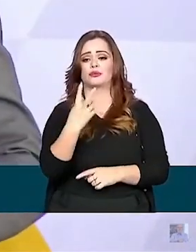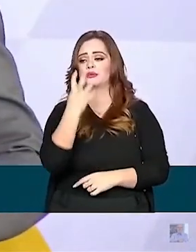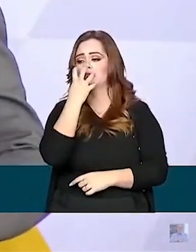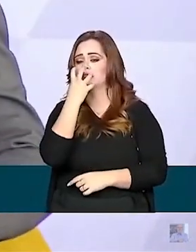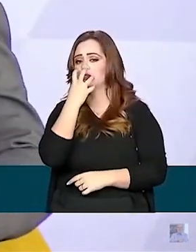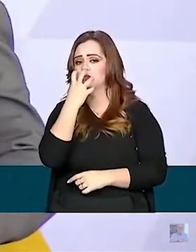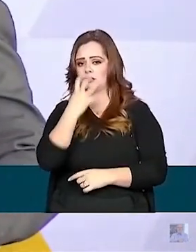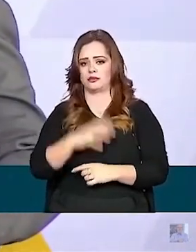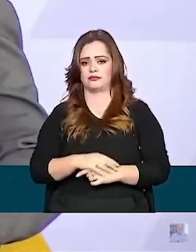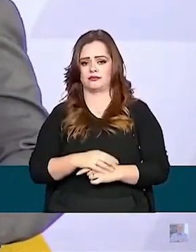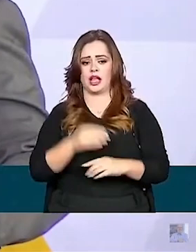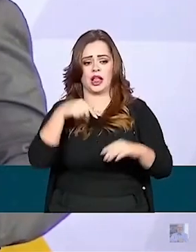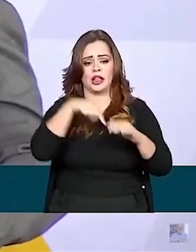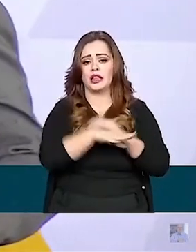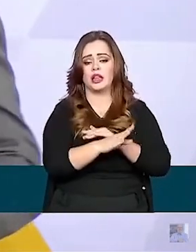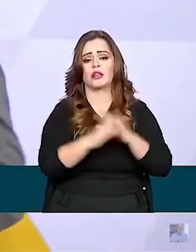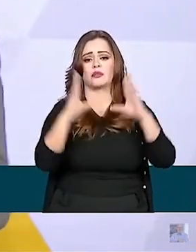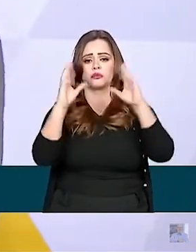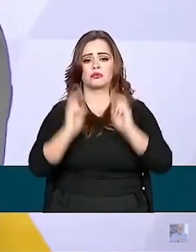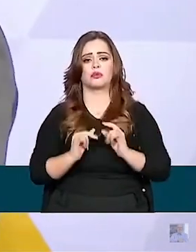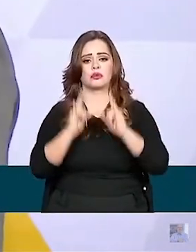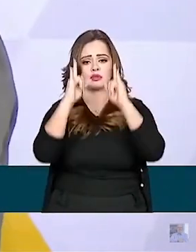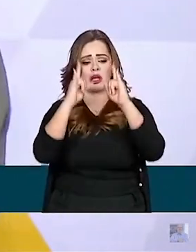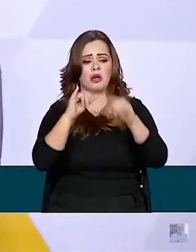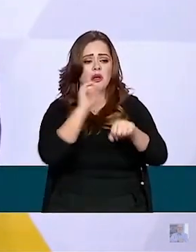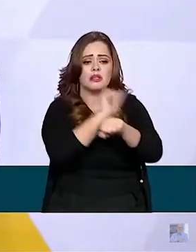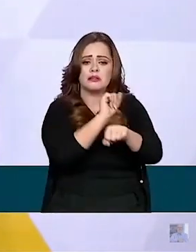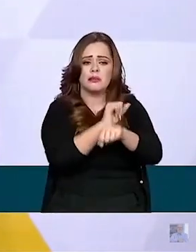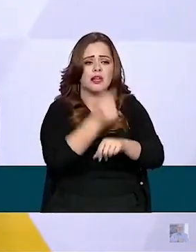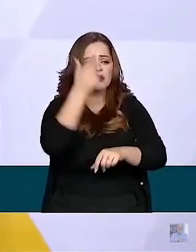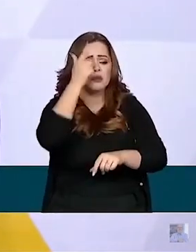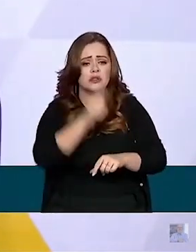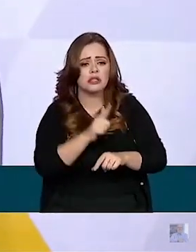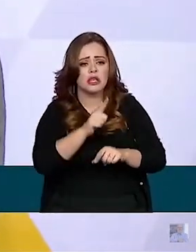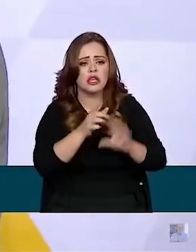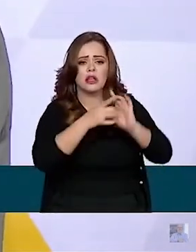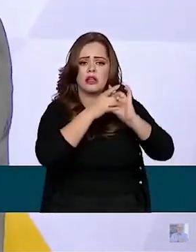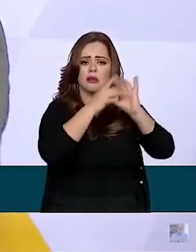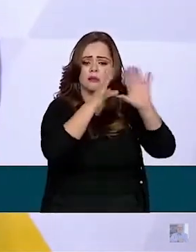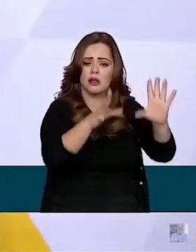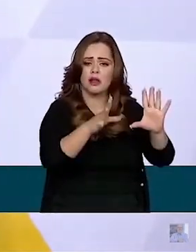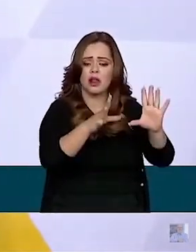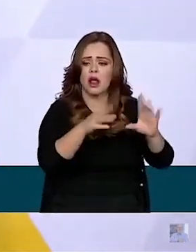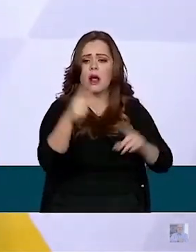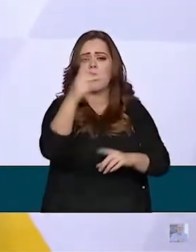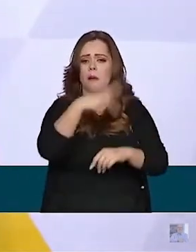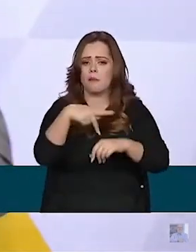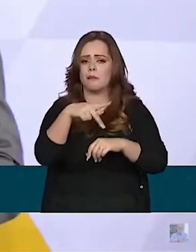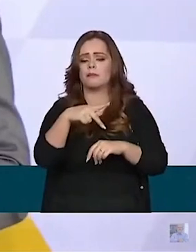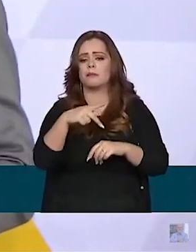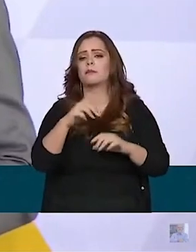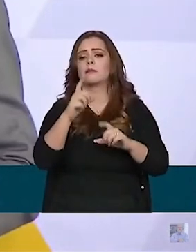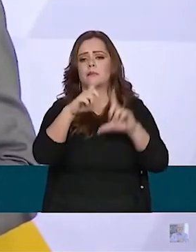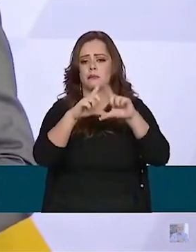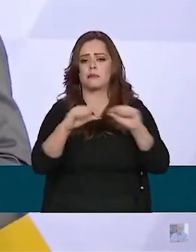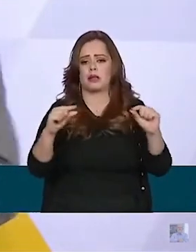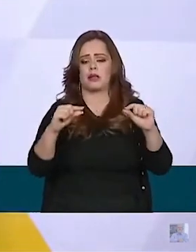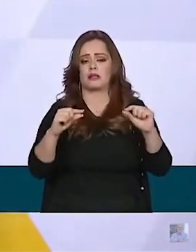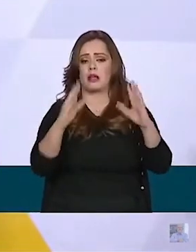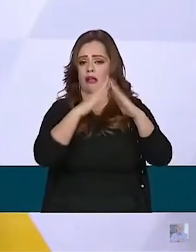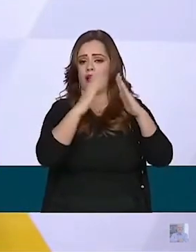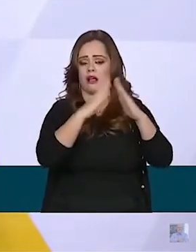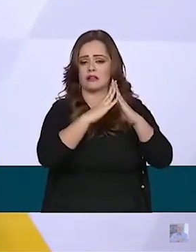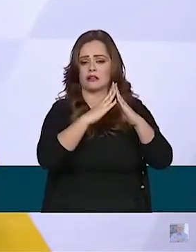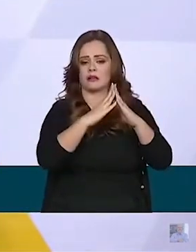que estão dentro do hotel, à espera que a gente consiga liberar o Palácio da Alvorada, porque